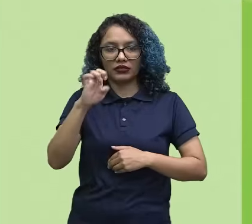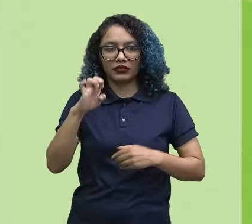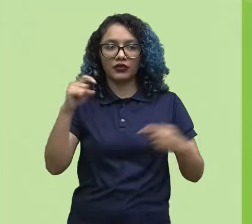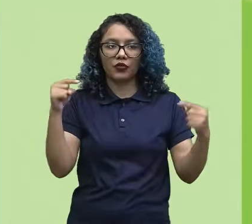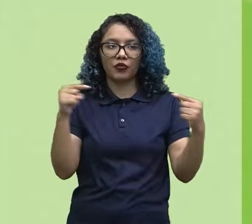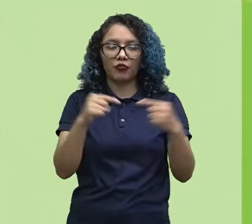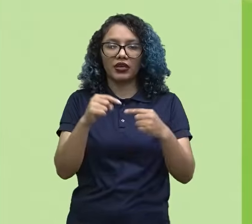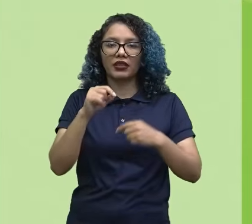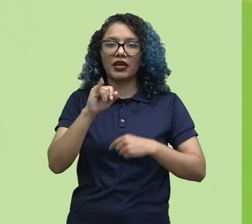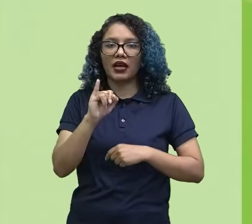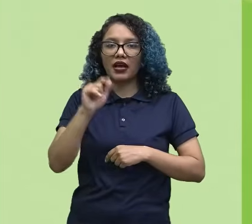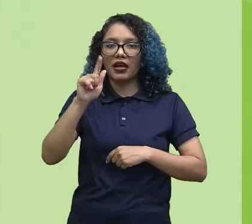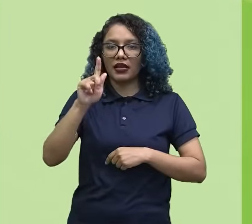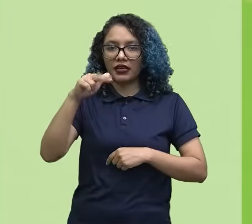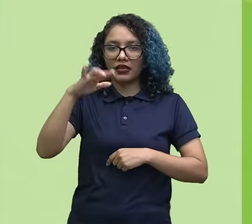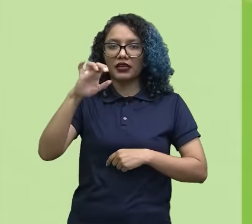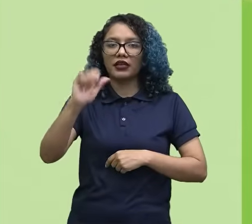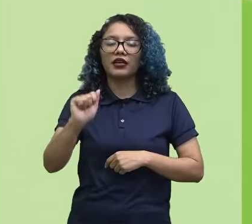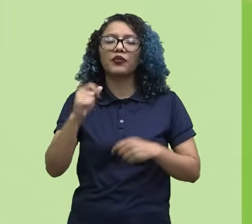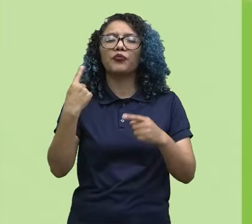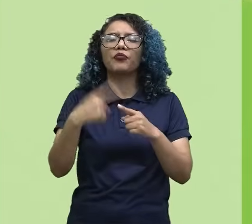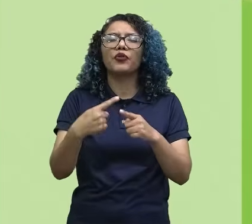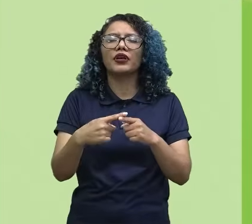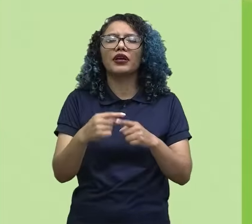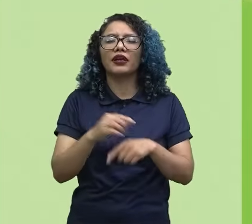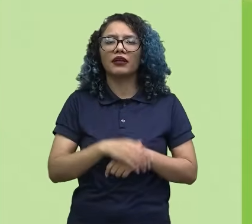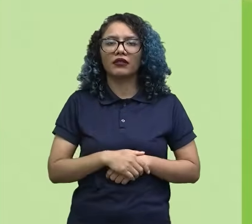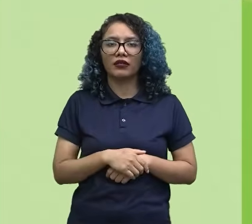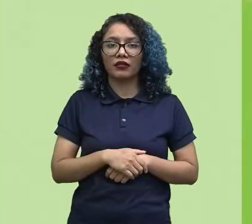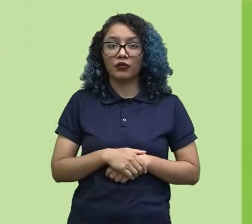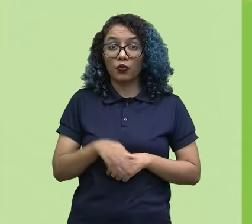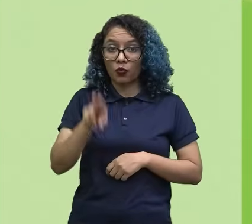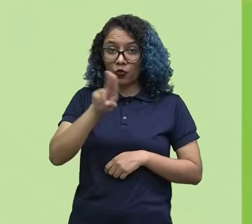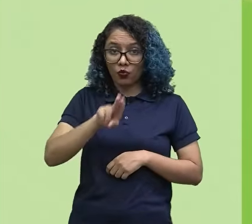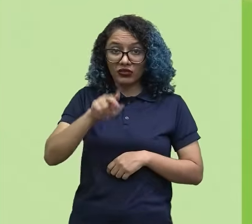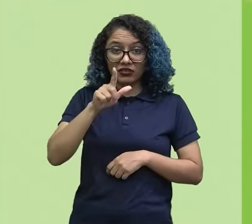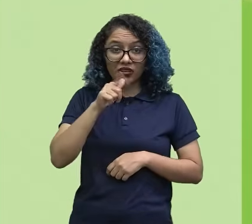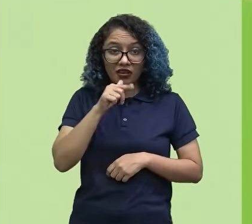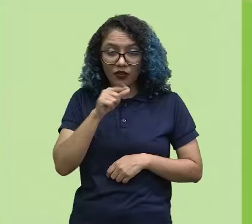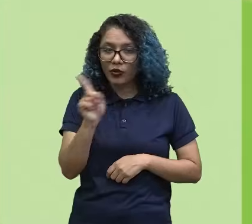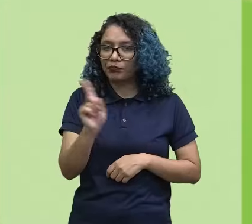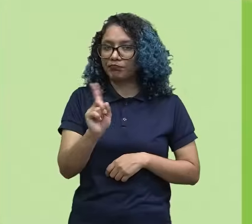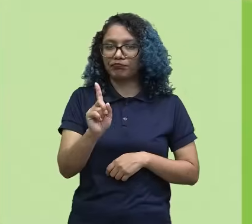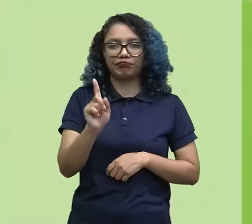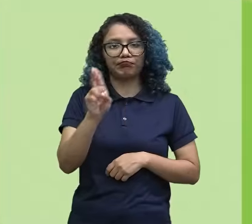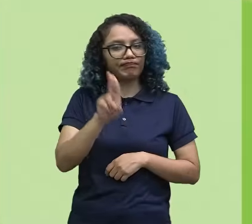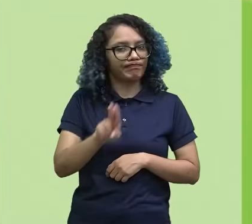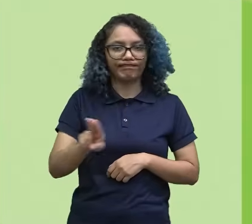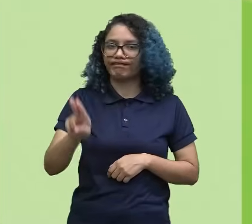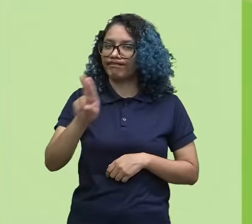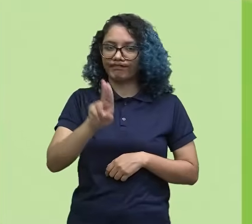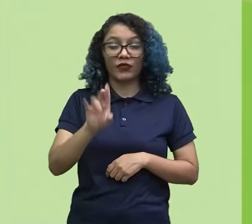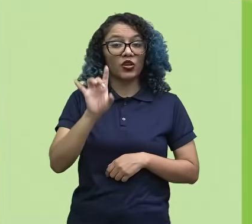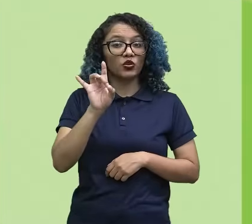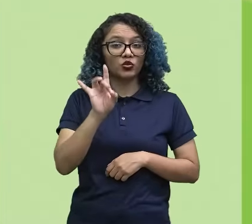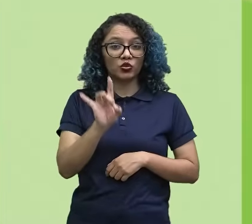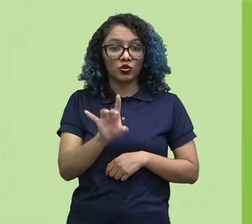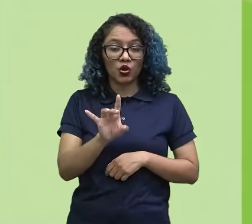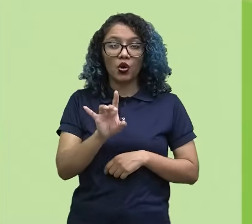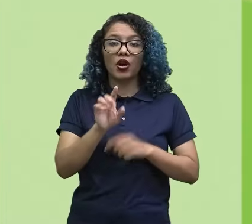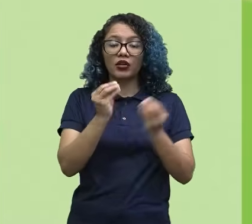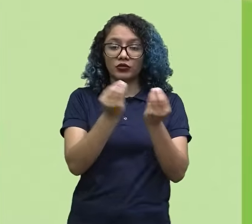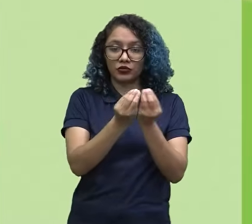que ela é a ígnea? Bora reforçar. Porque não tem a presença de água, né? Tem apenas a substância